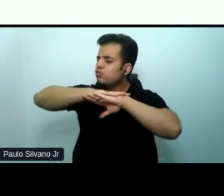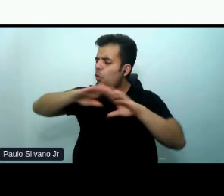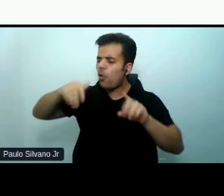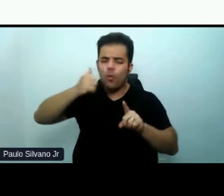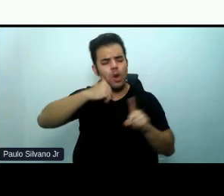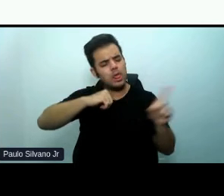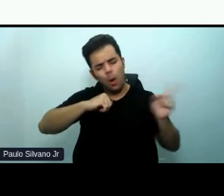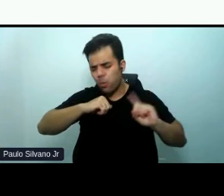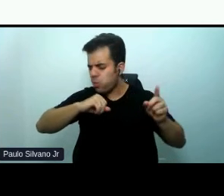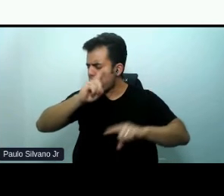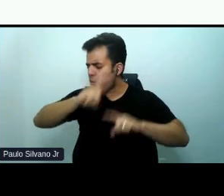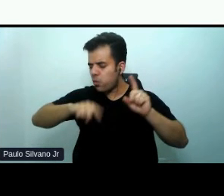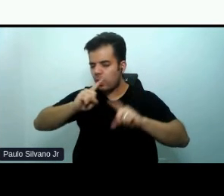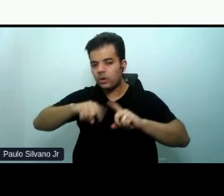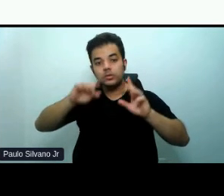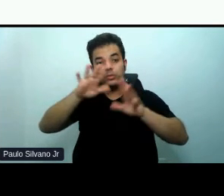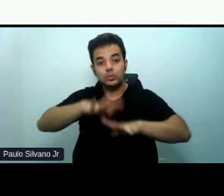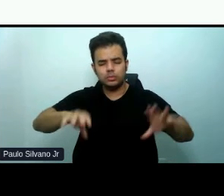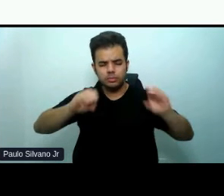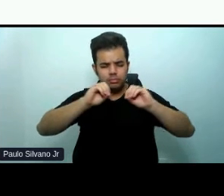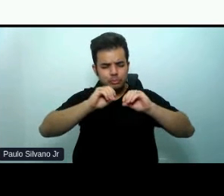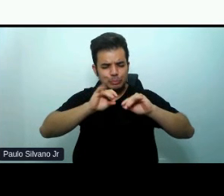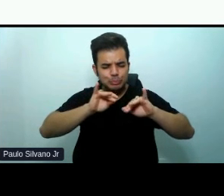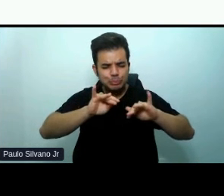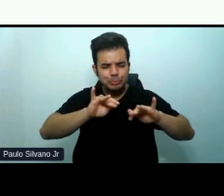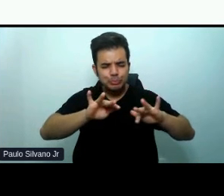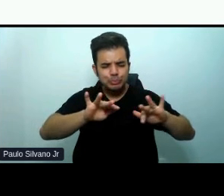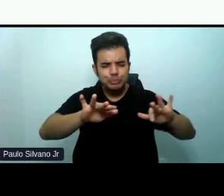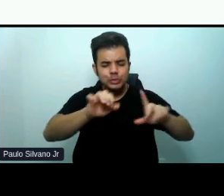E há toda uma influência social para desestimular esse